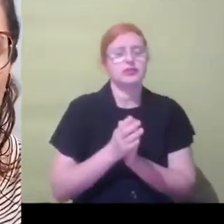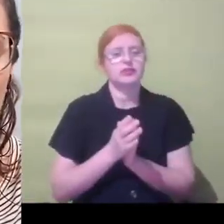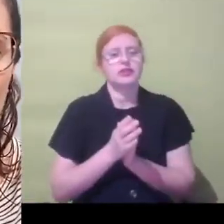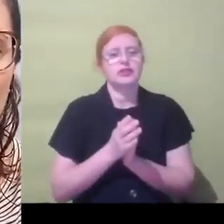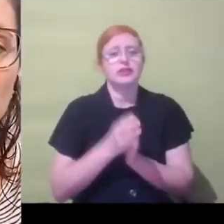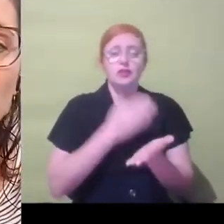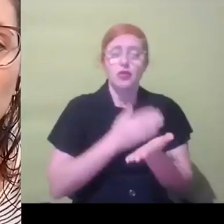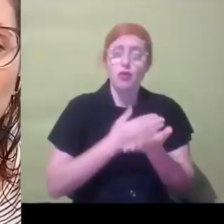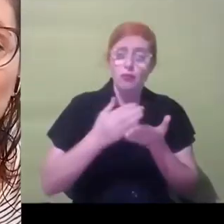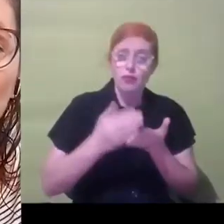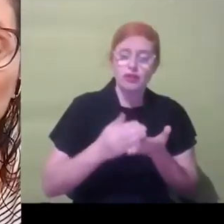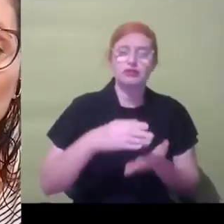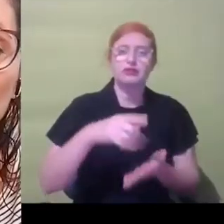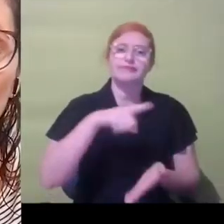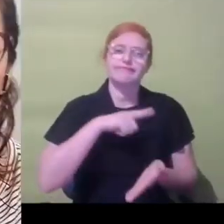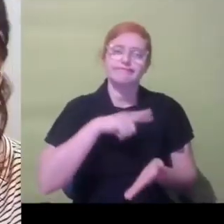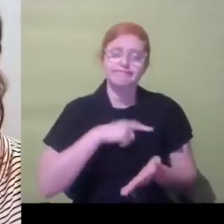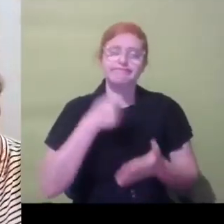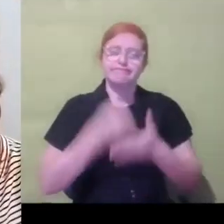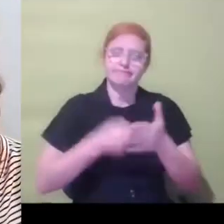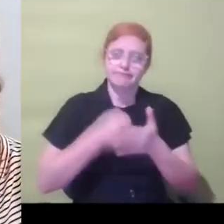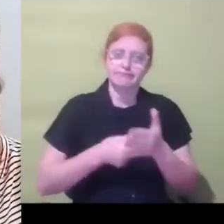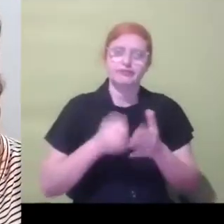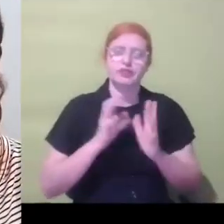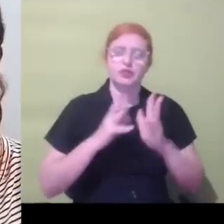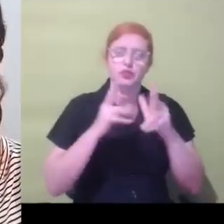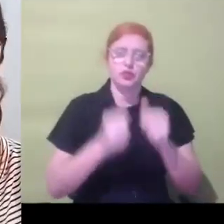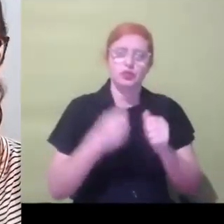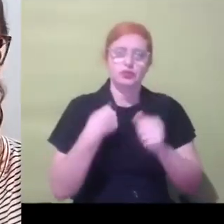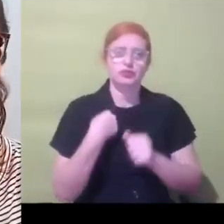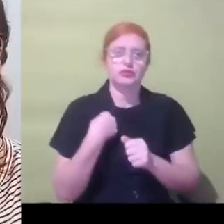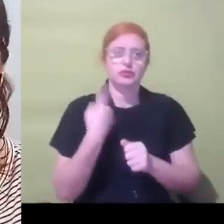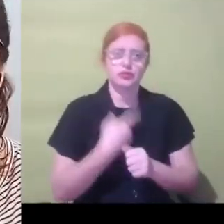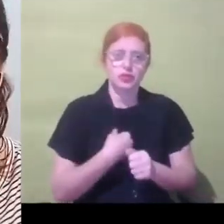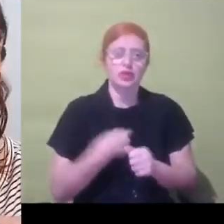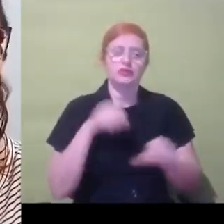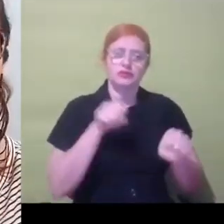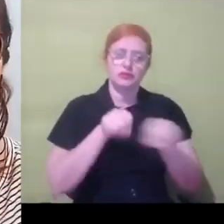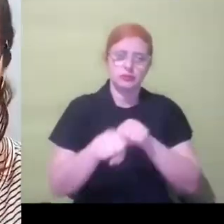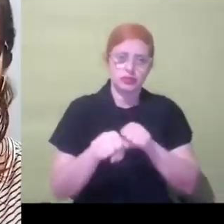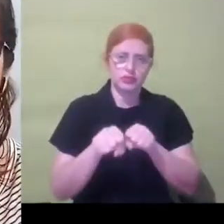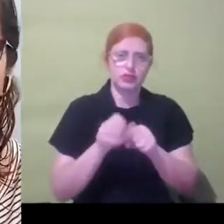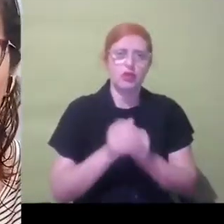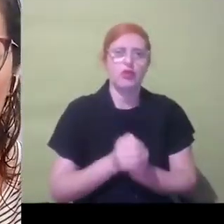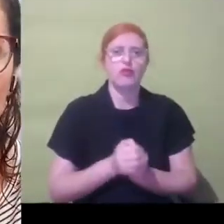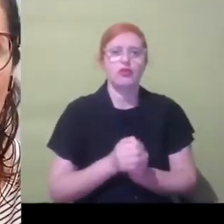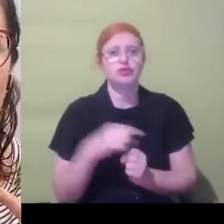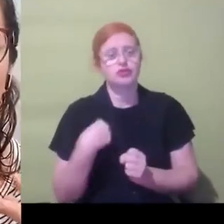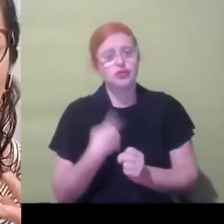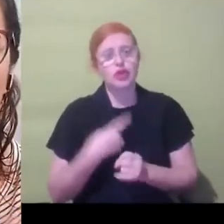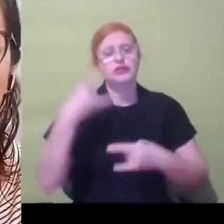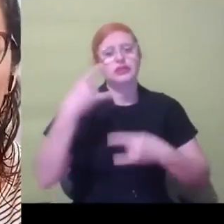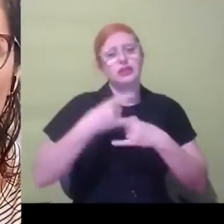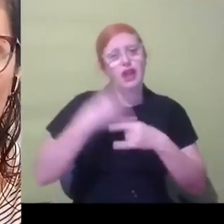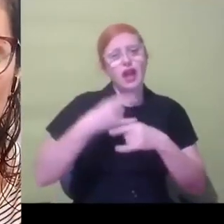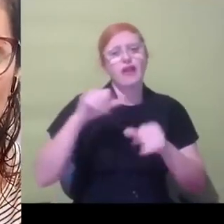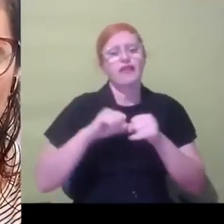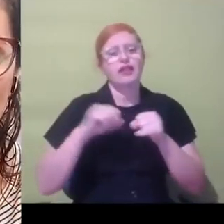início, a gente tem tentado em todas as nossas formações, nas nossas